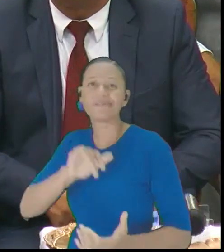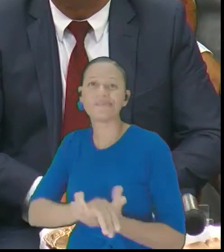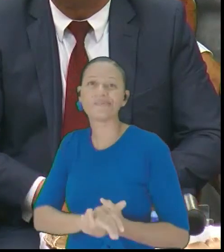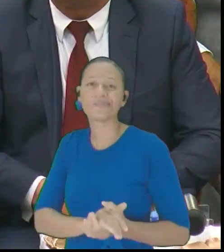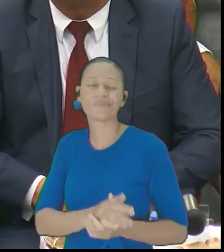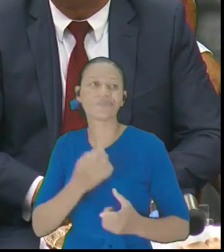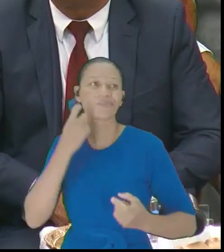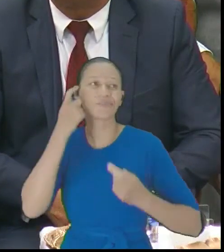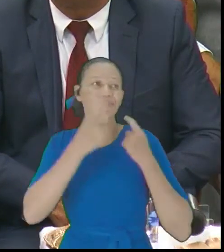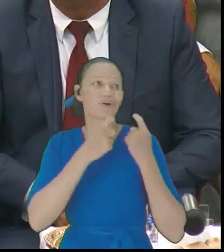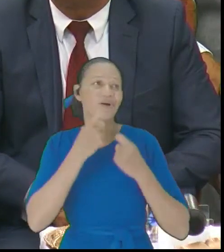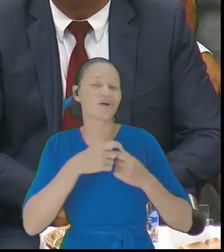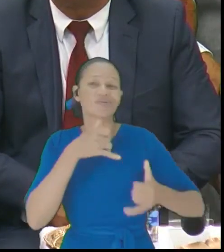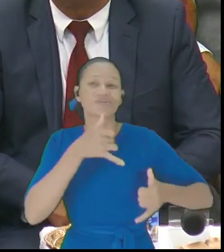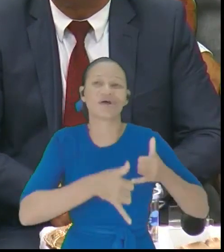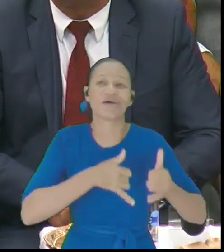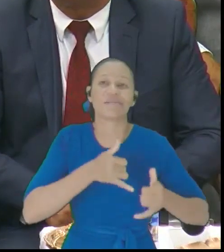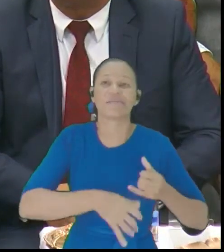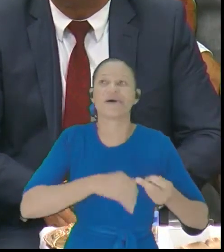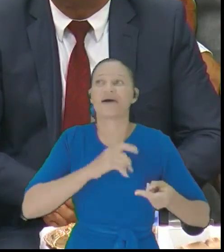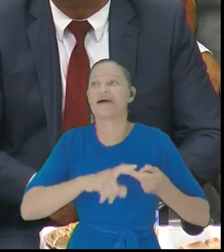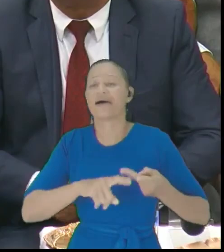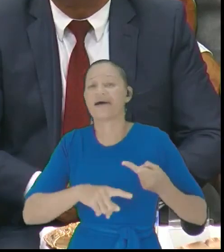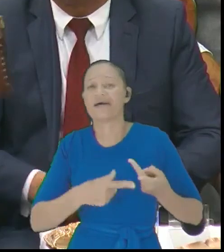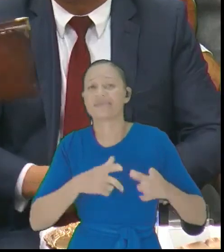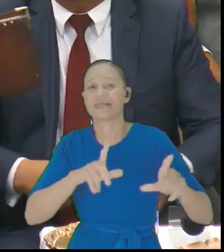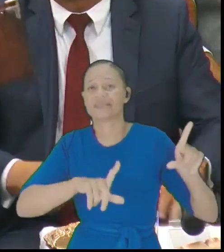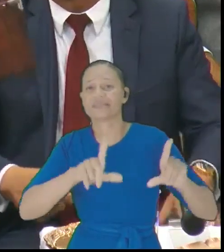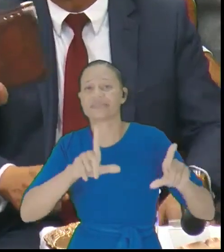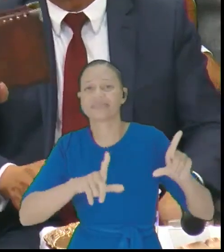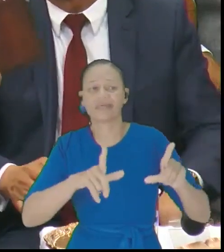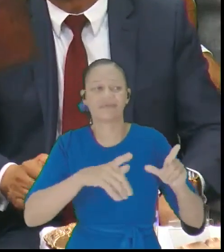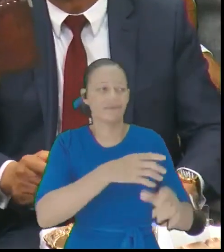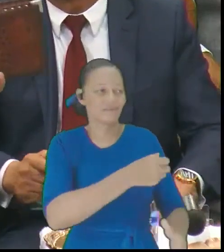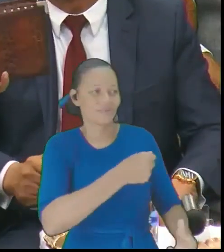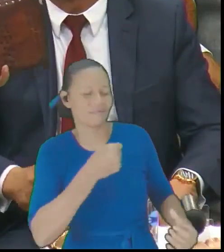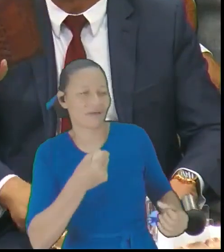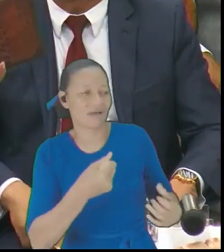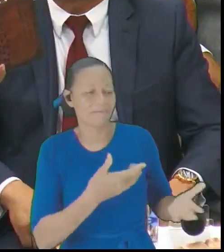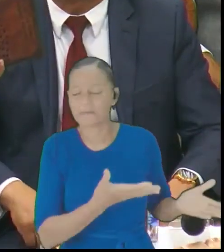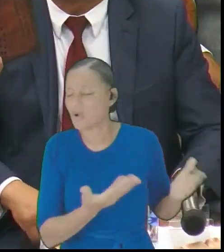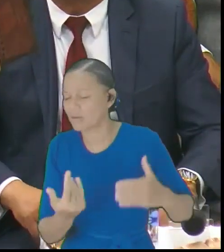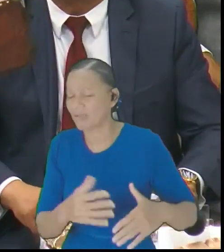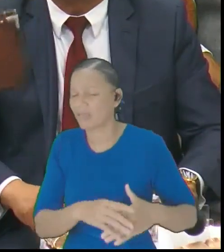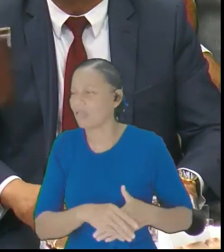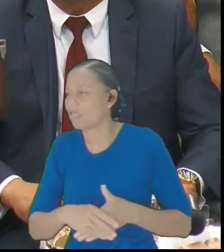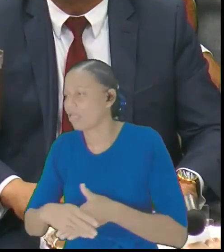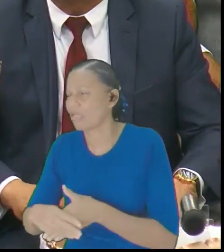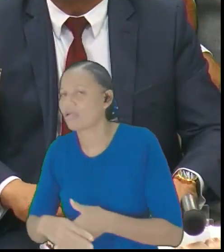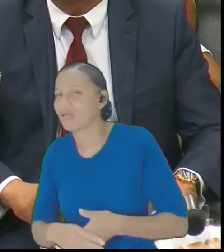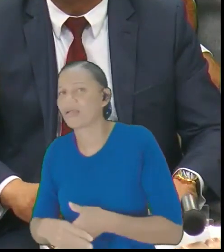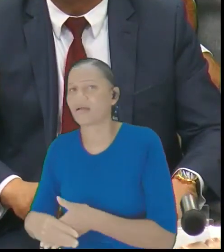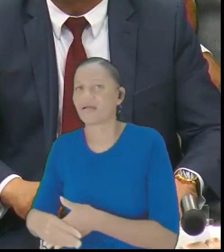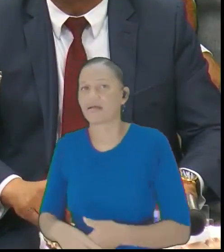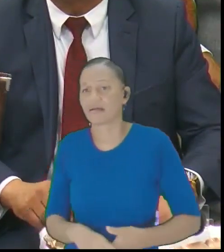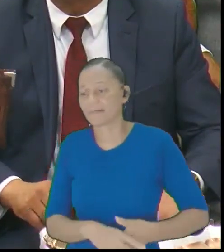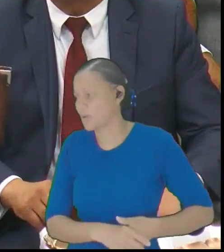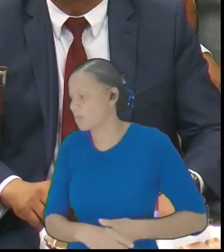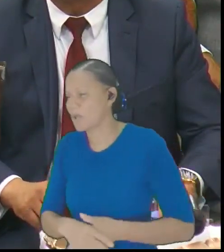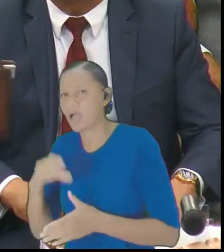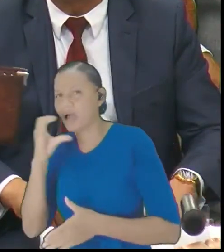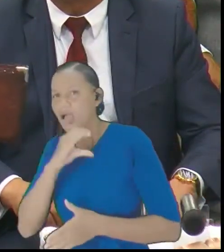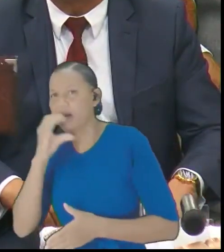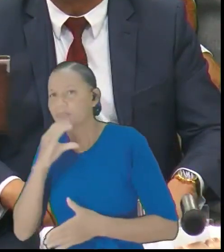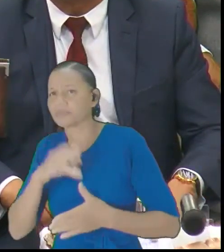close, com os sapatos, com a TV. E agora eu vou, não vou, bora mulher, bora. E os anjos, a Bíblia diz que o anjo tomou pela mão e